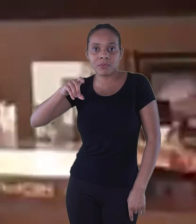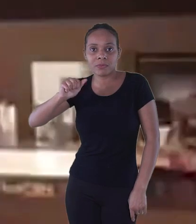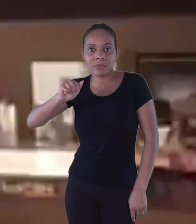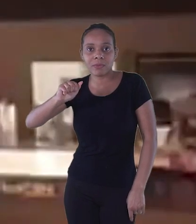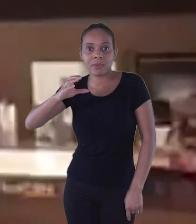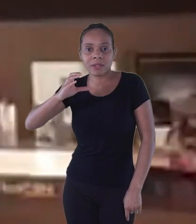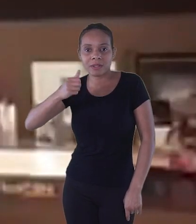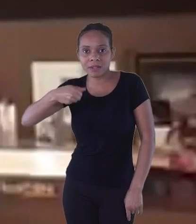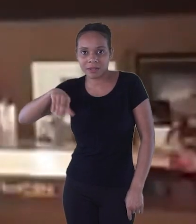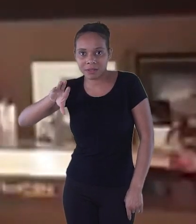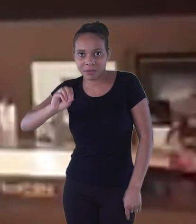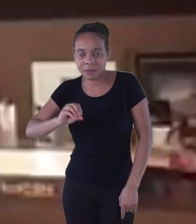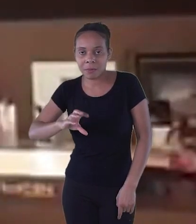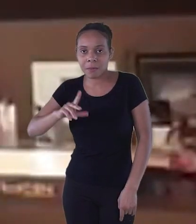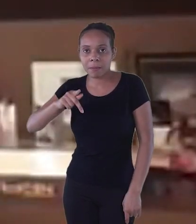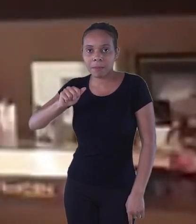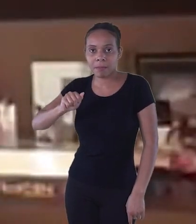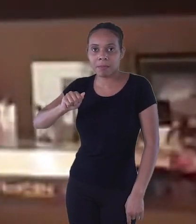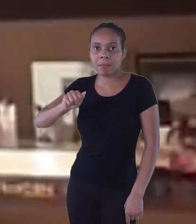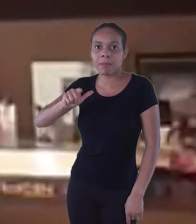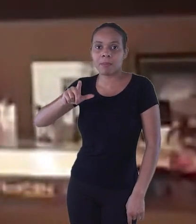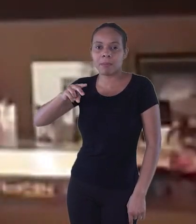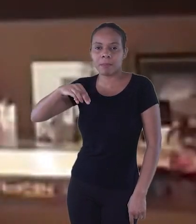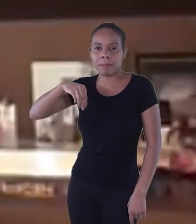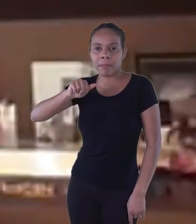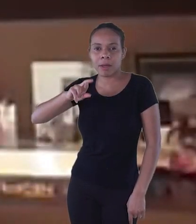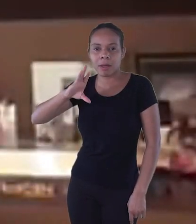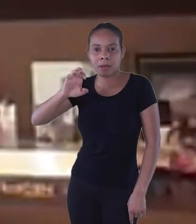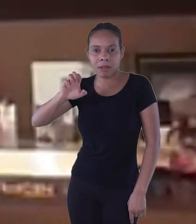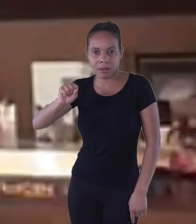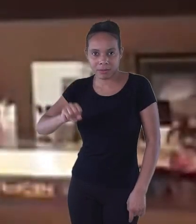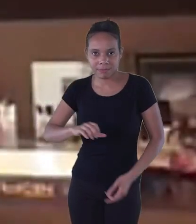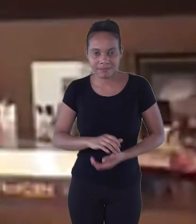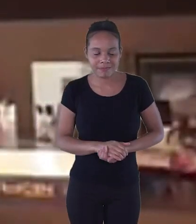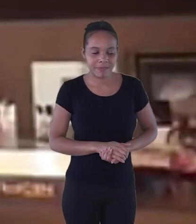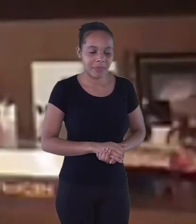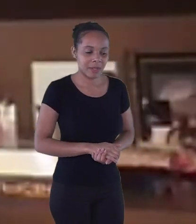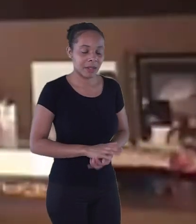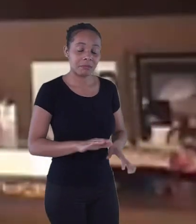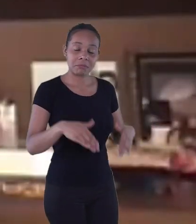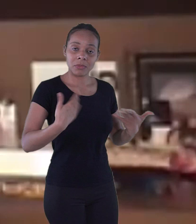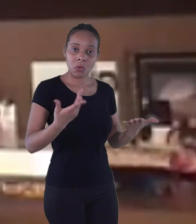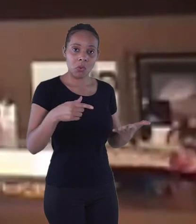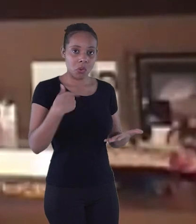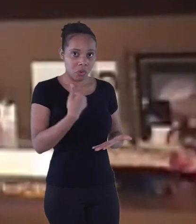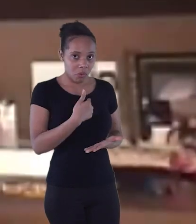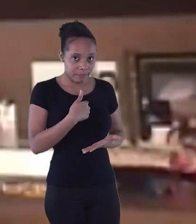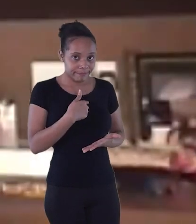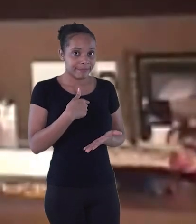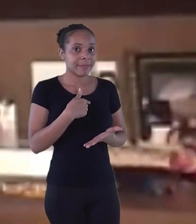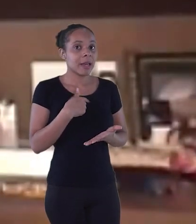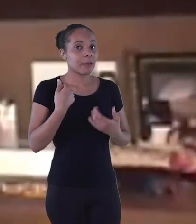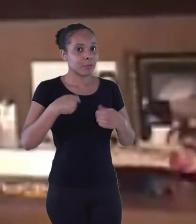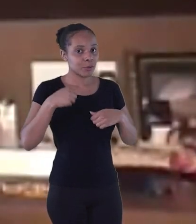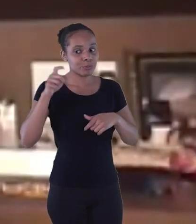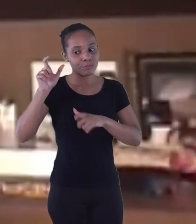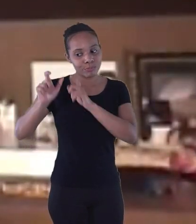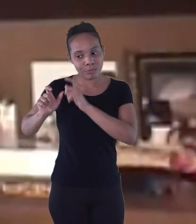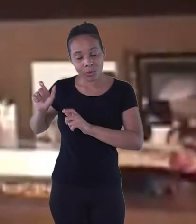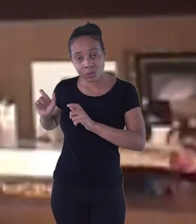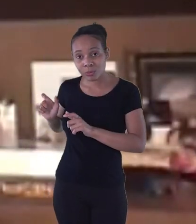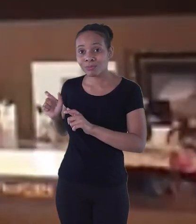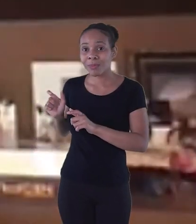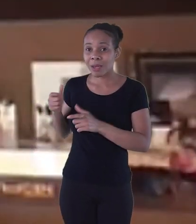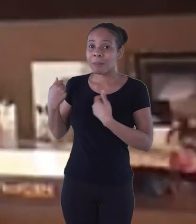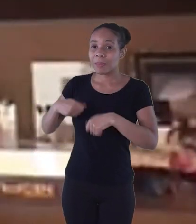Olha, nós tivemos que deixar fora, nós tipificamos para poder criar um